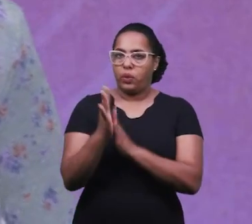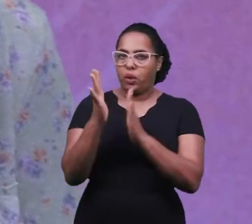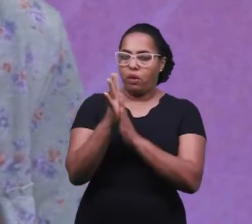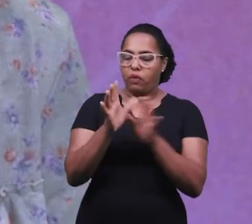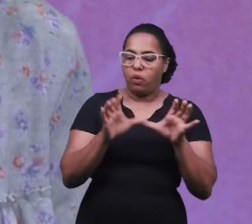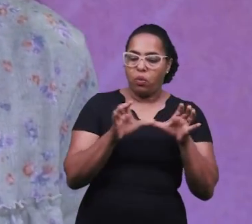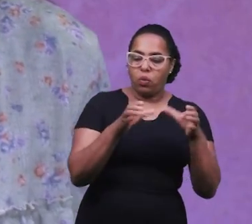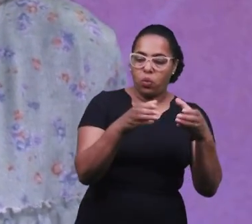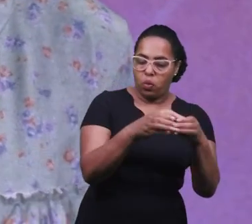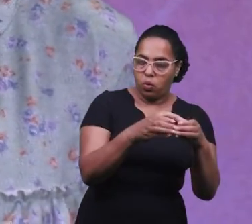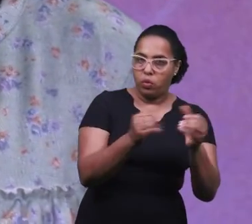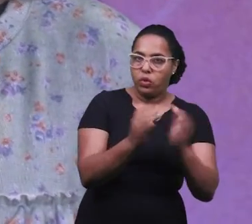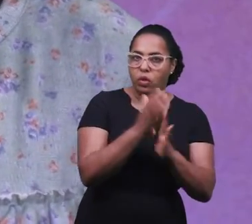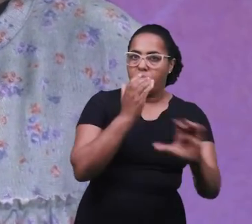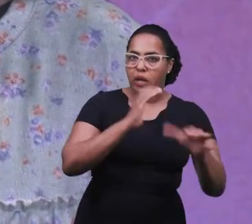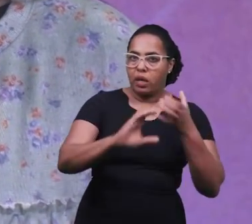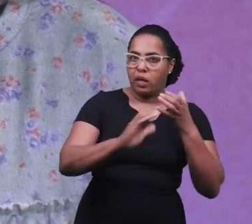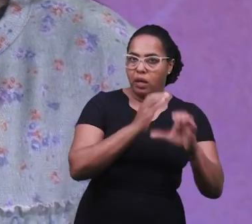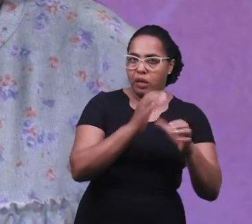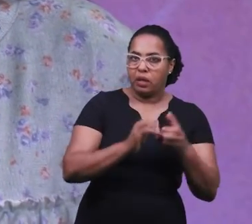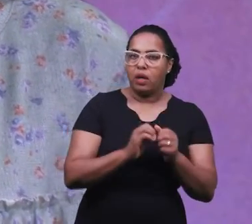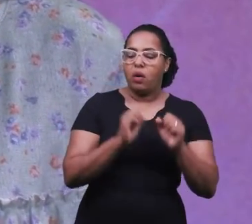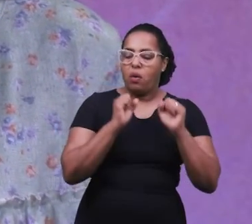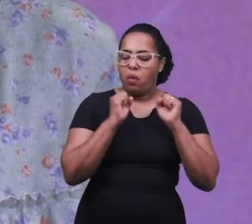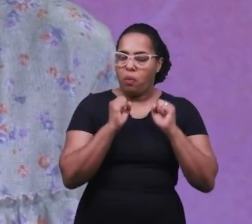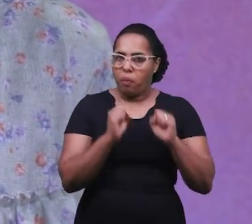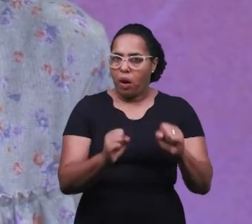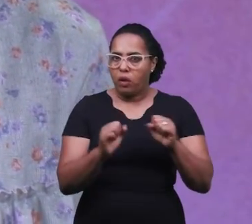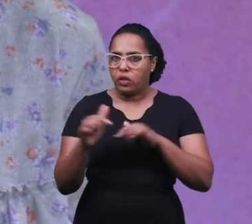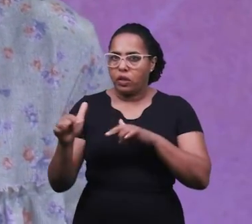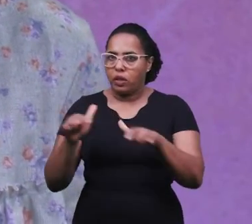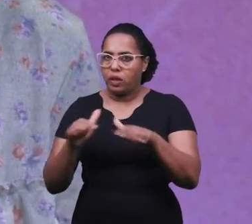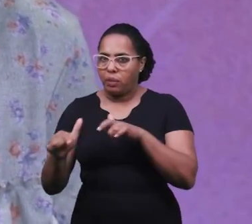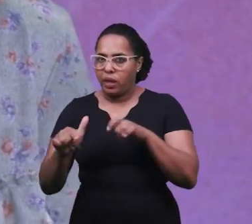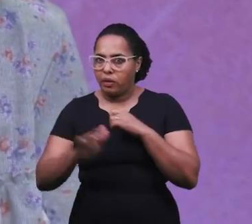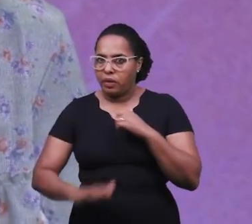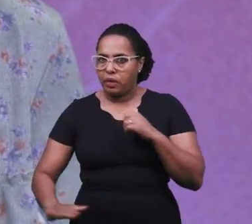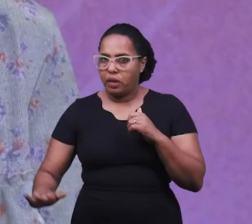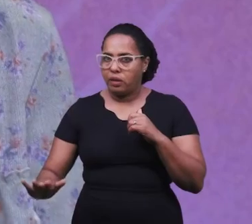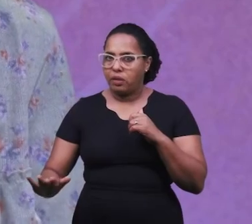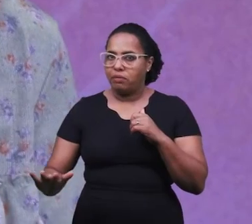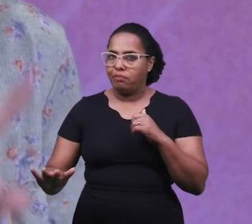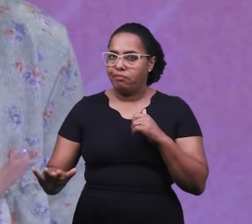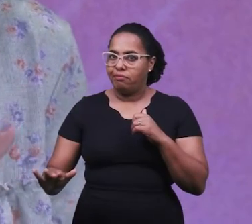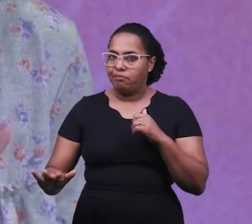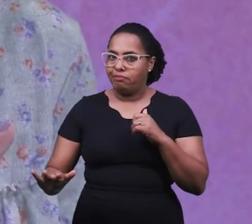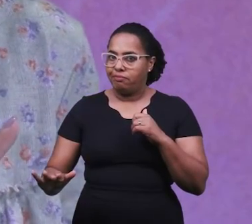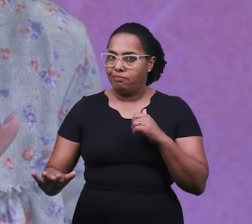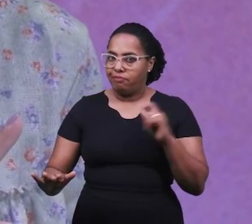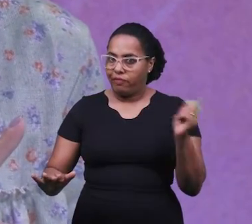exemplo. O louvor que o grupo de louvor da igreja canta pode ser trabalhado